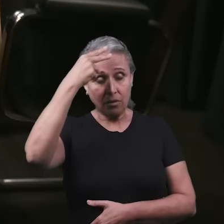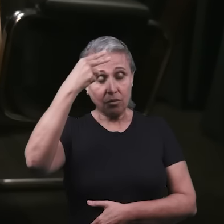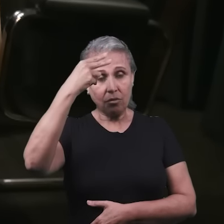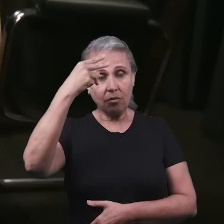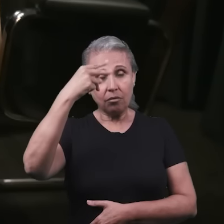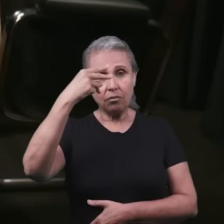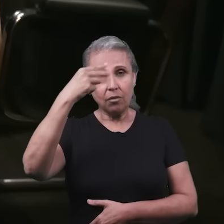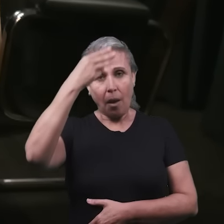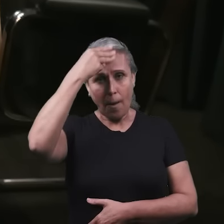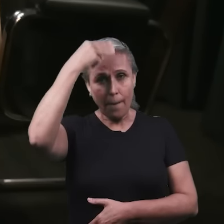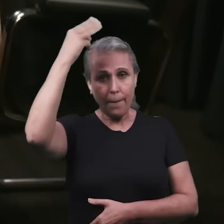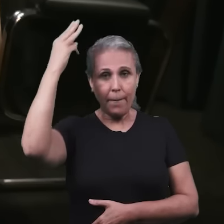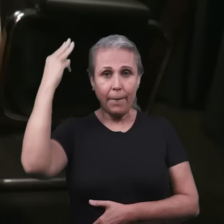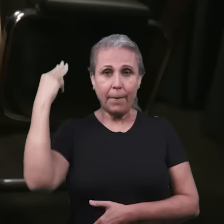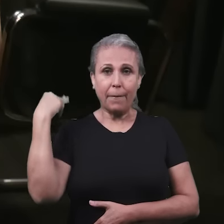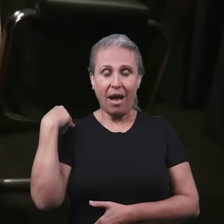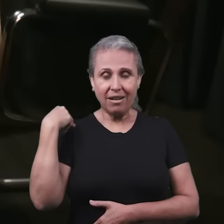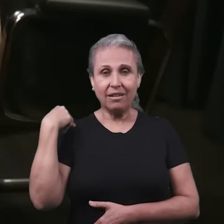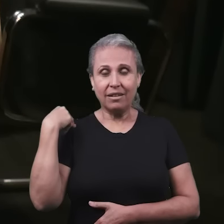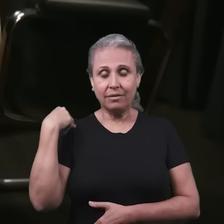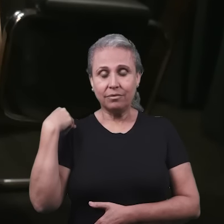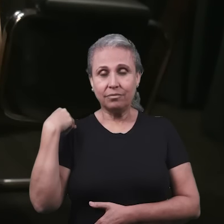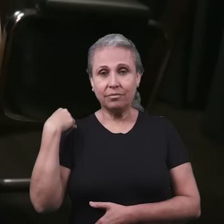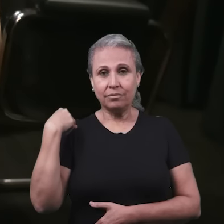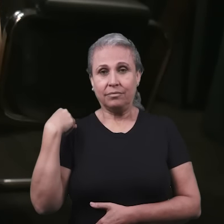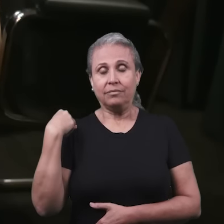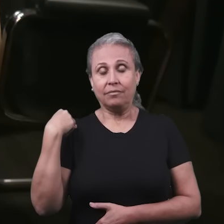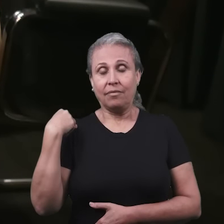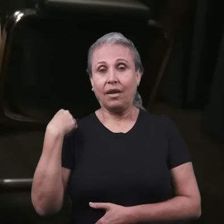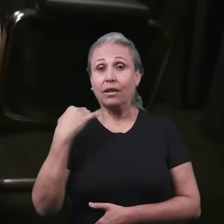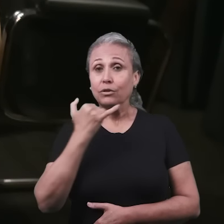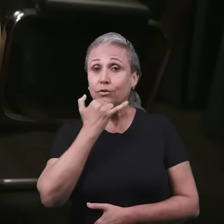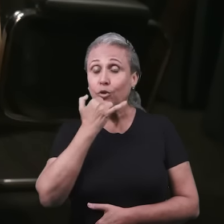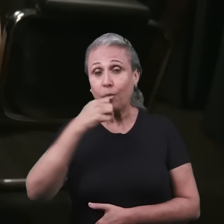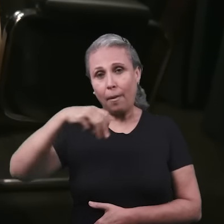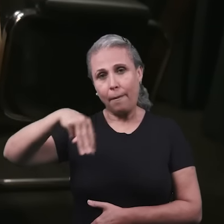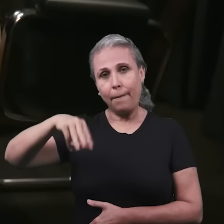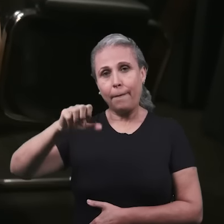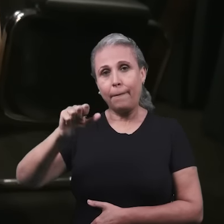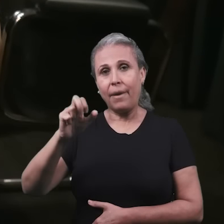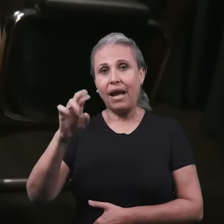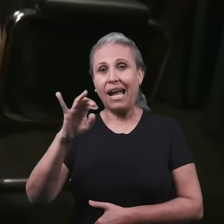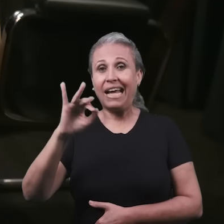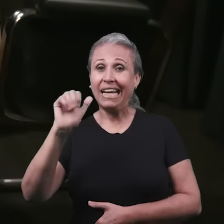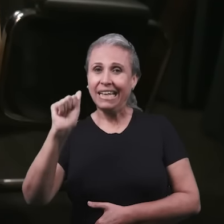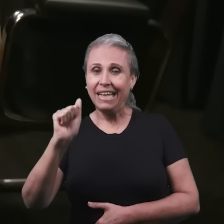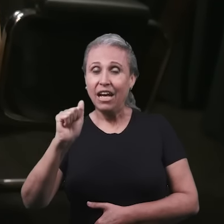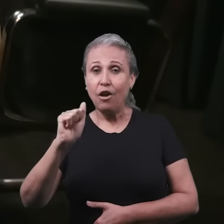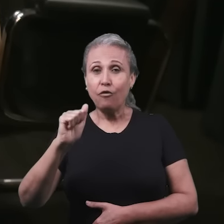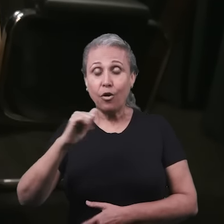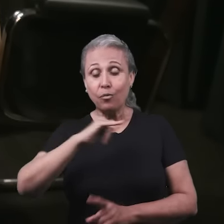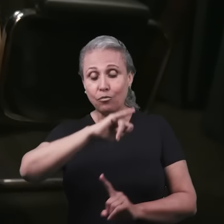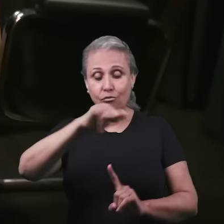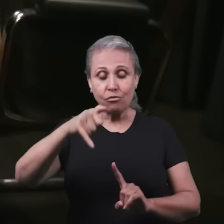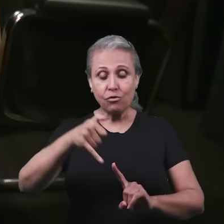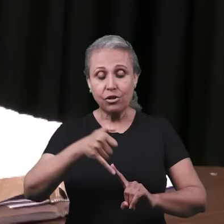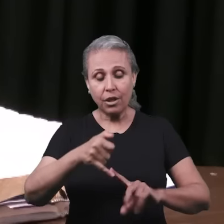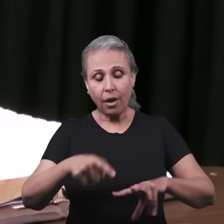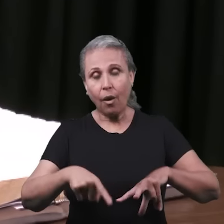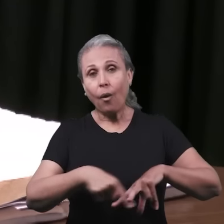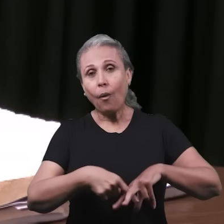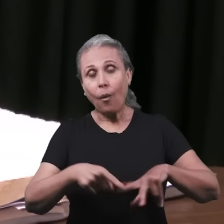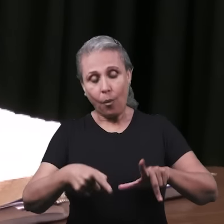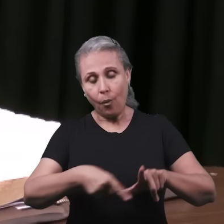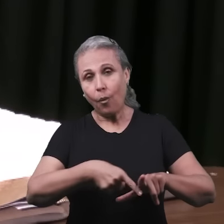ungir Jesus com aquele óleo de nardo precioso, caríssimo, Judas também aparece lá em